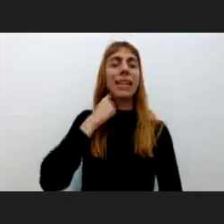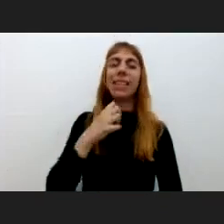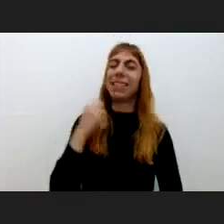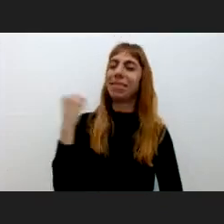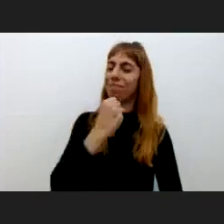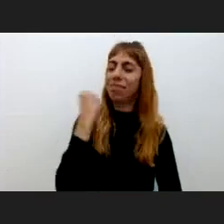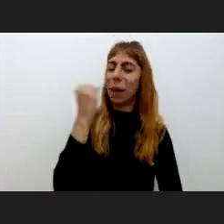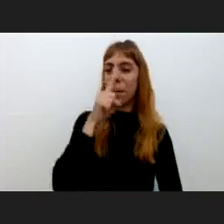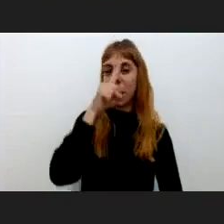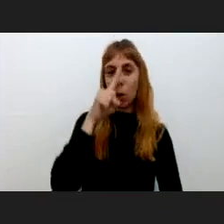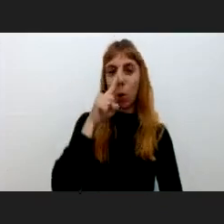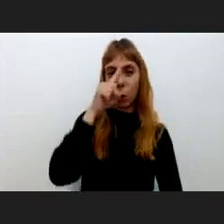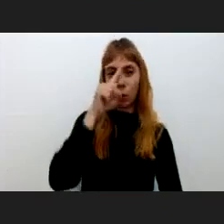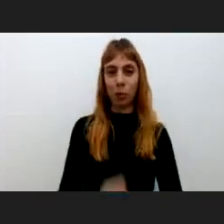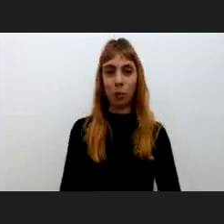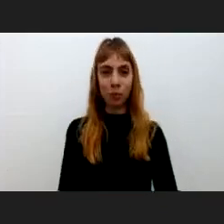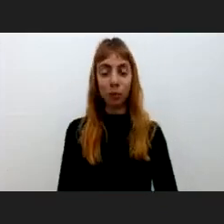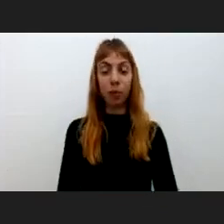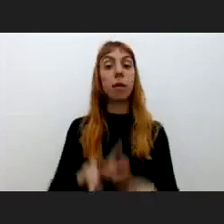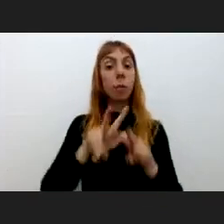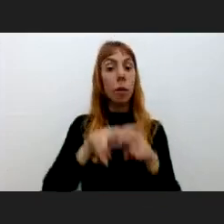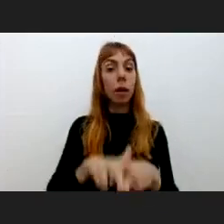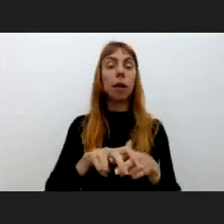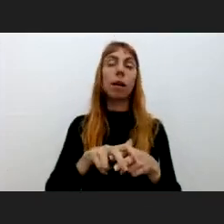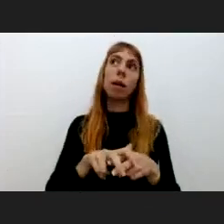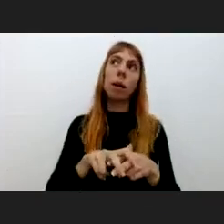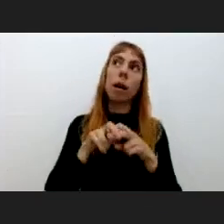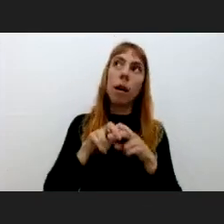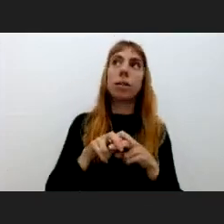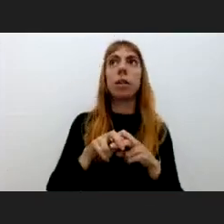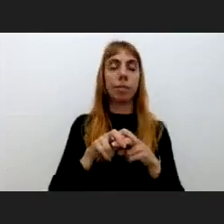pessoas que têm